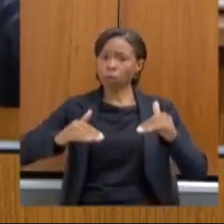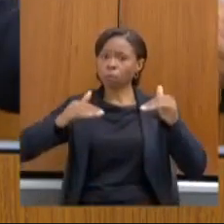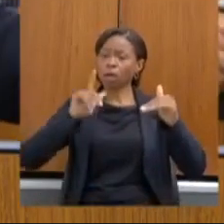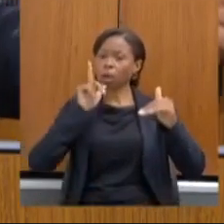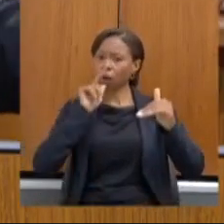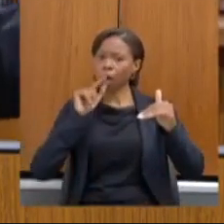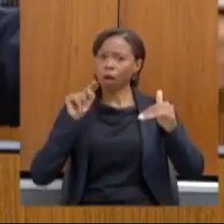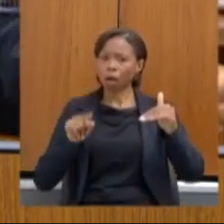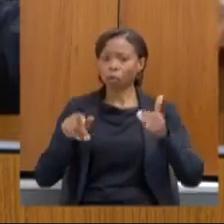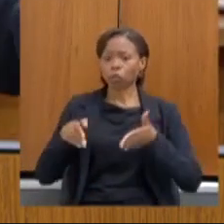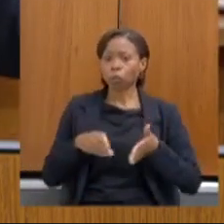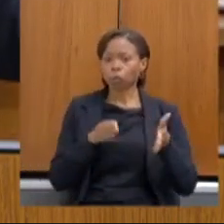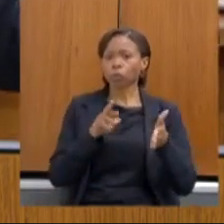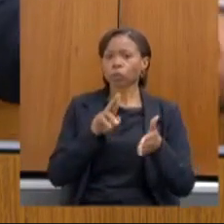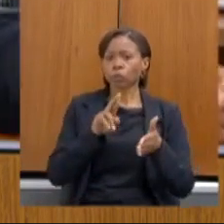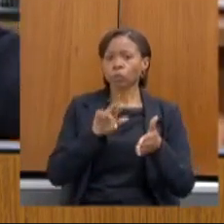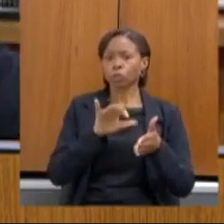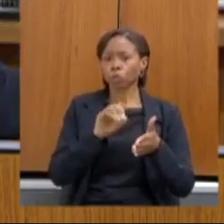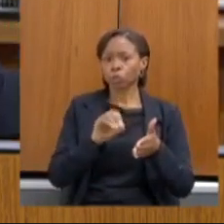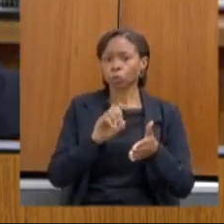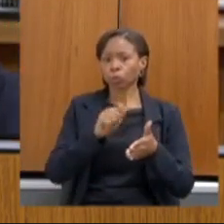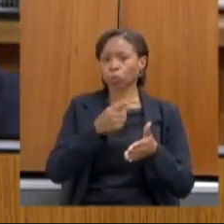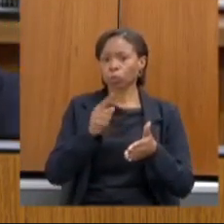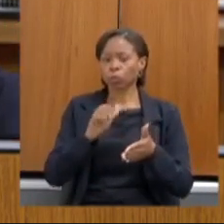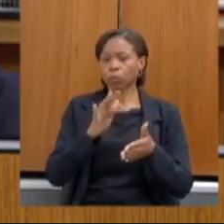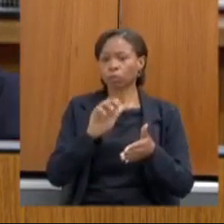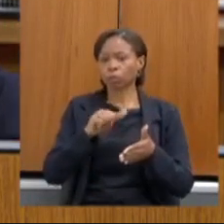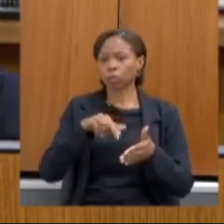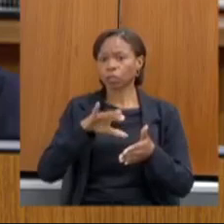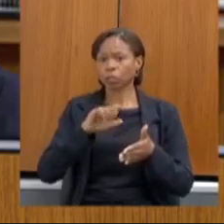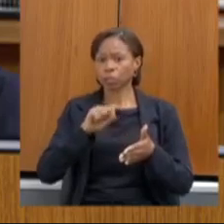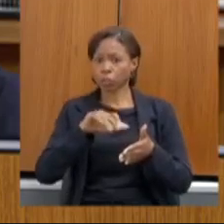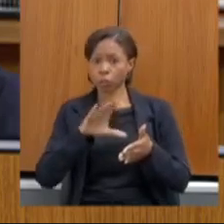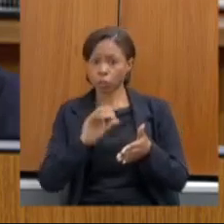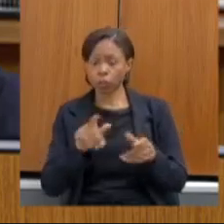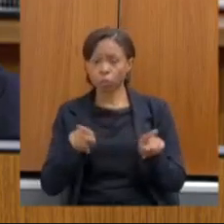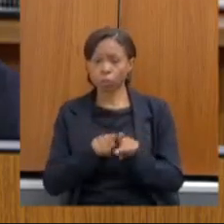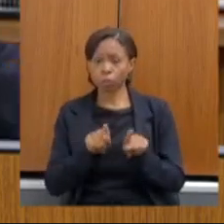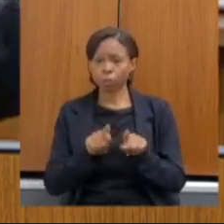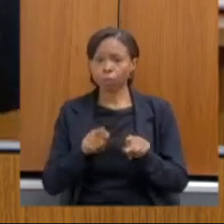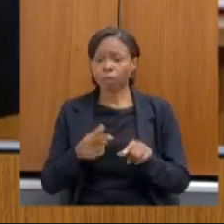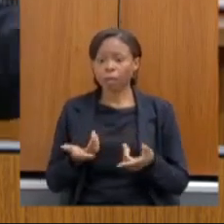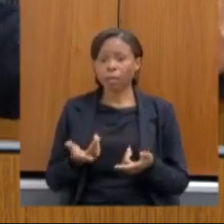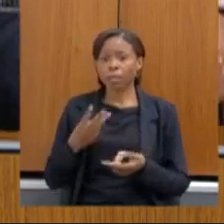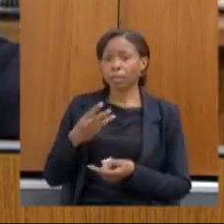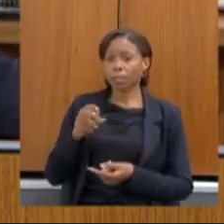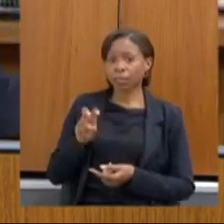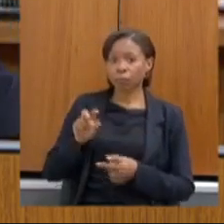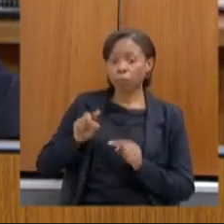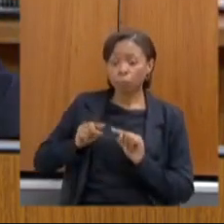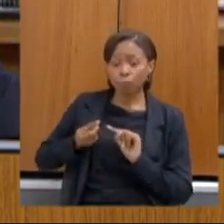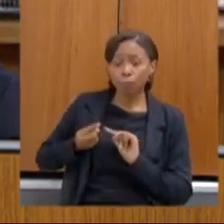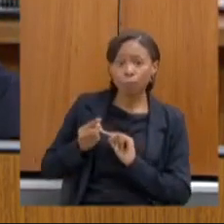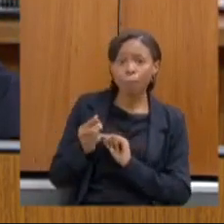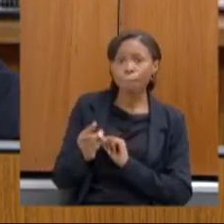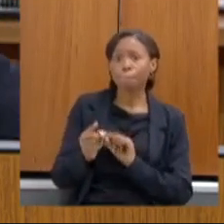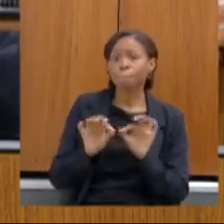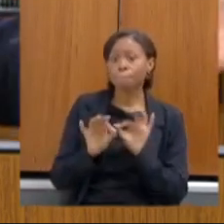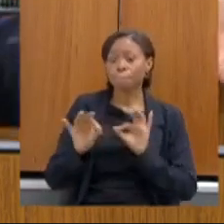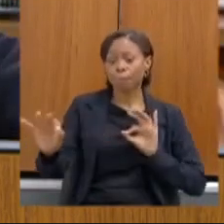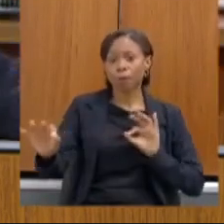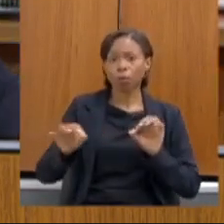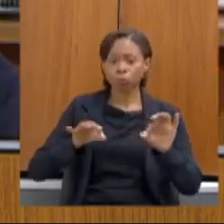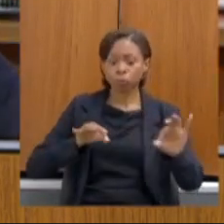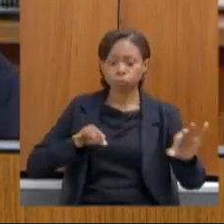possibilitará também é 35 mil hectares de irrigação por gravidade naquela